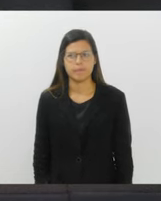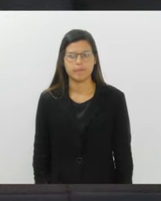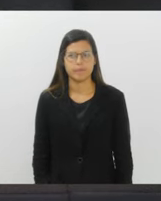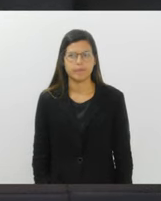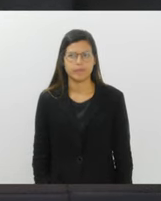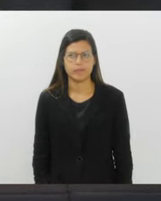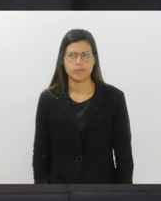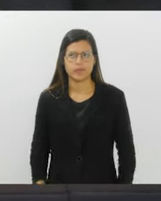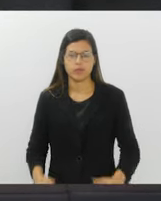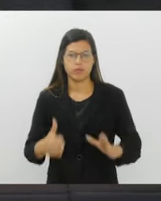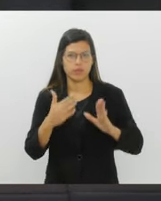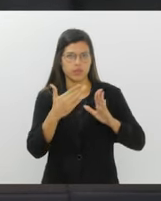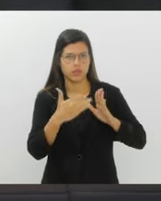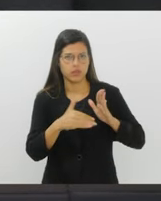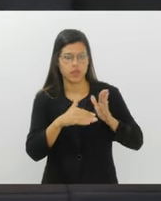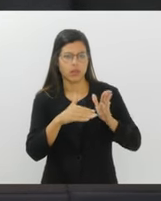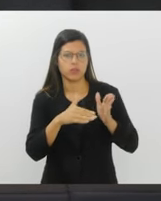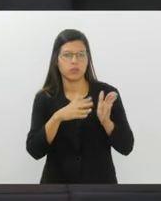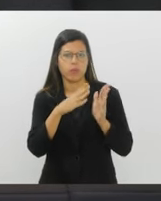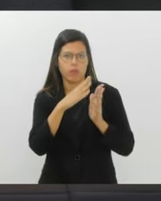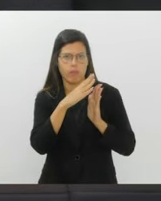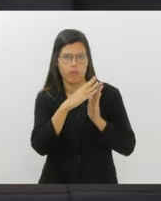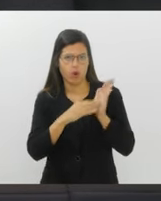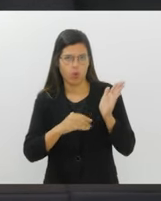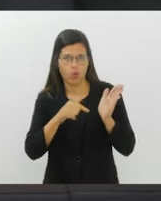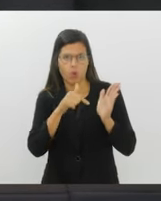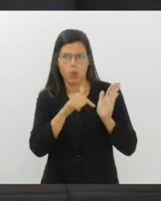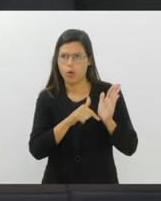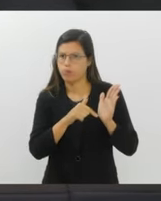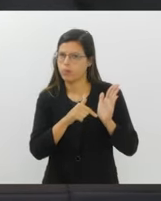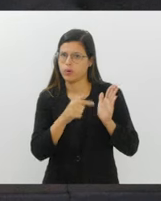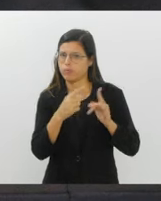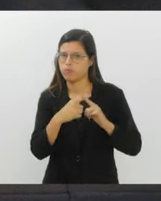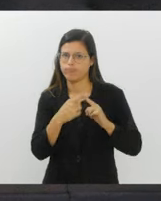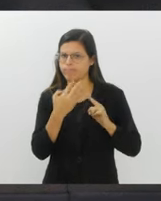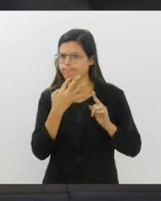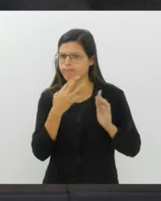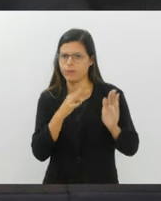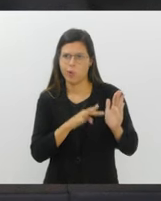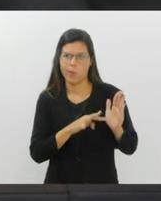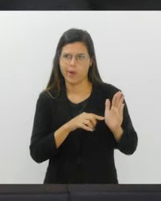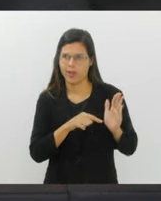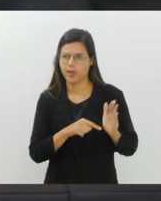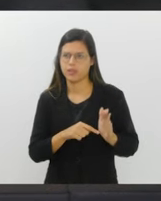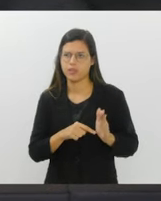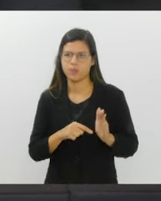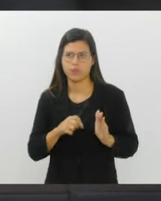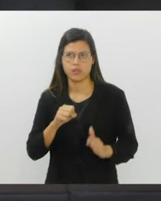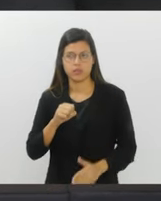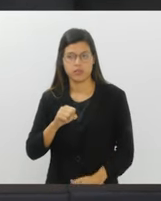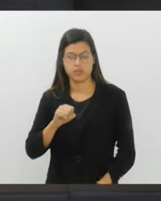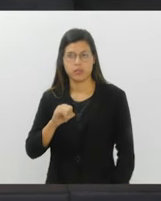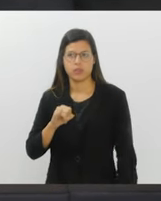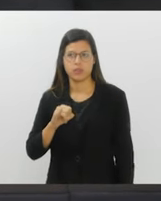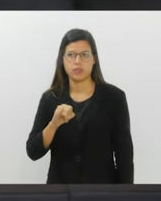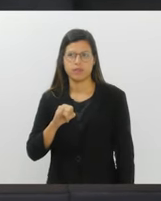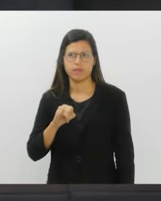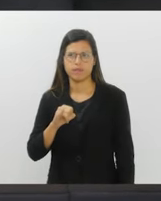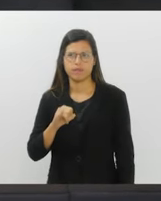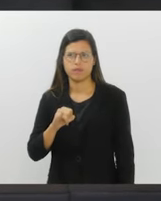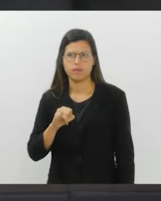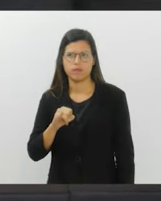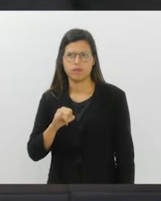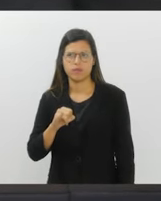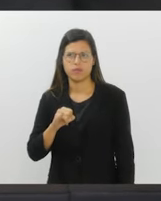uma cópia dessa representação que a gente desconhece. E, evidentemente, se for